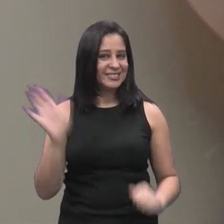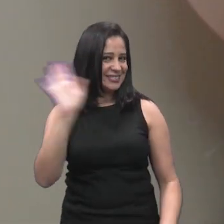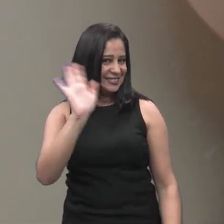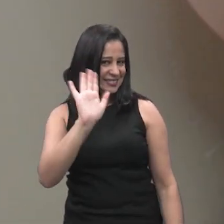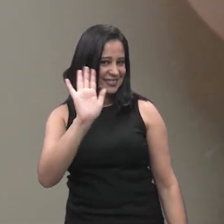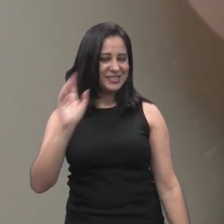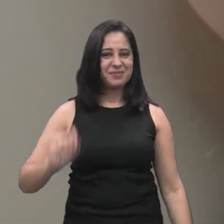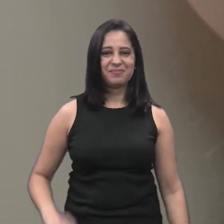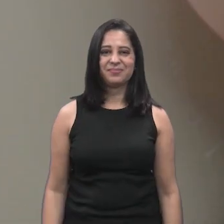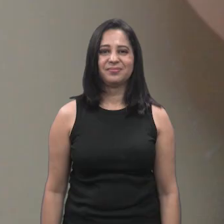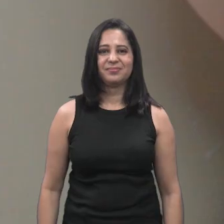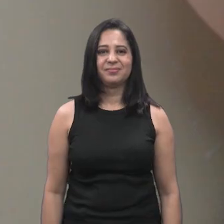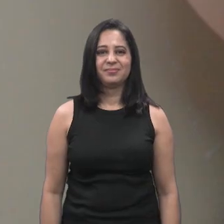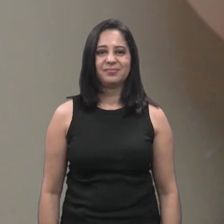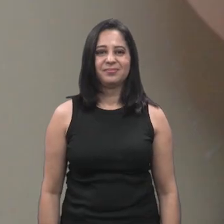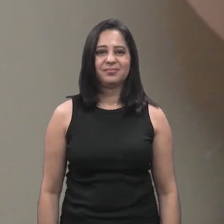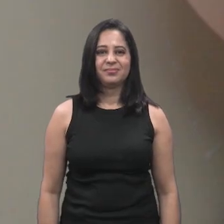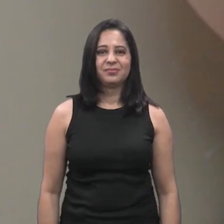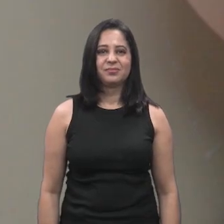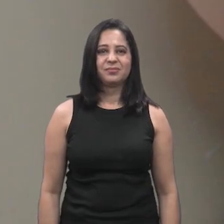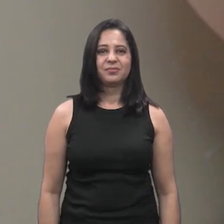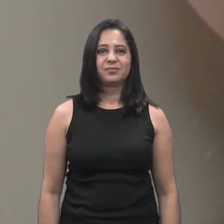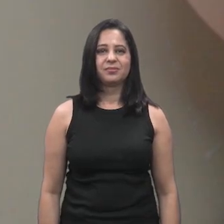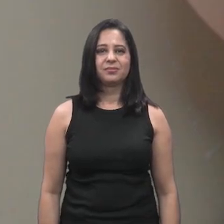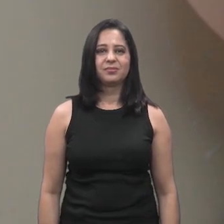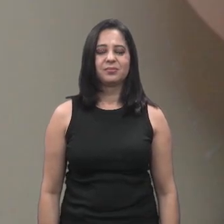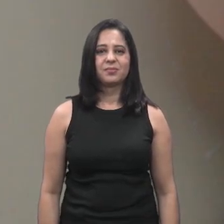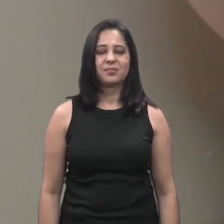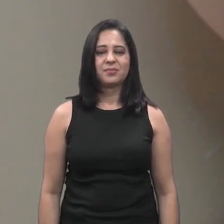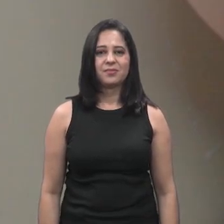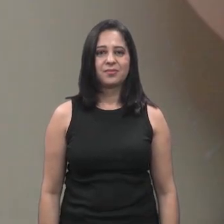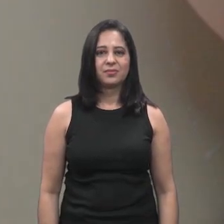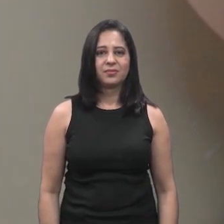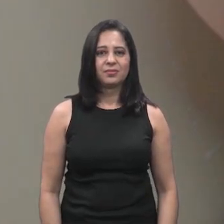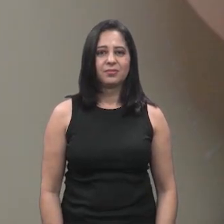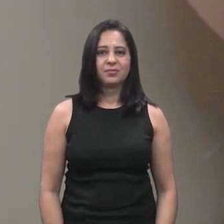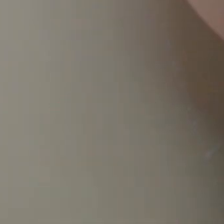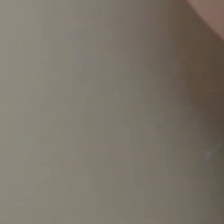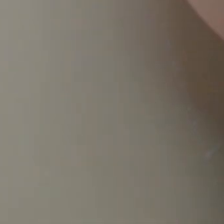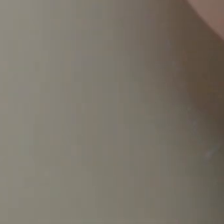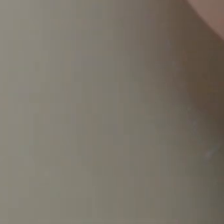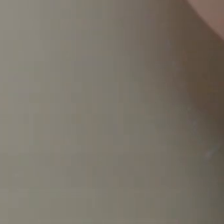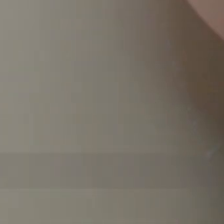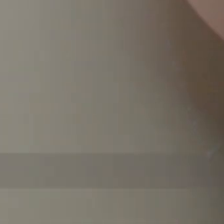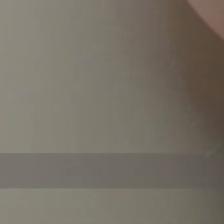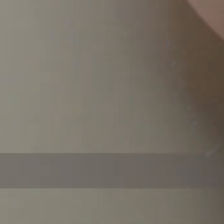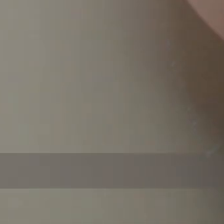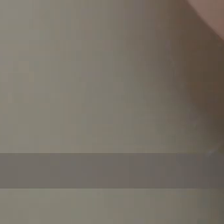9 da Vivo. Continuem, então, aqui na nossa programação e até mais!